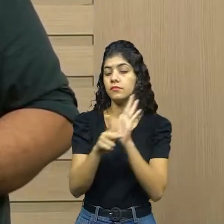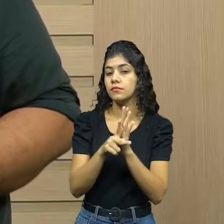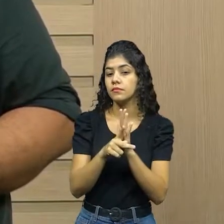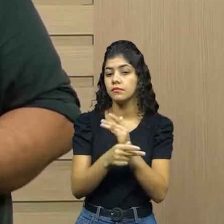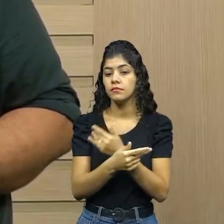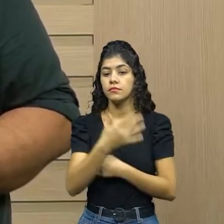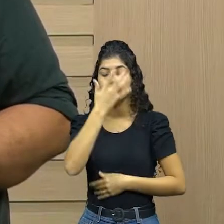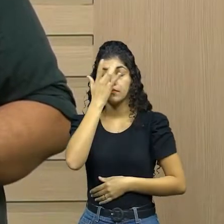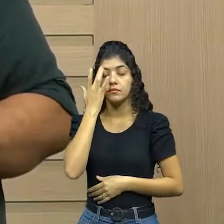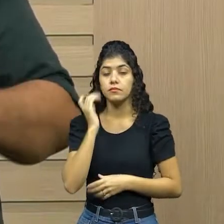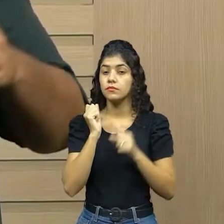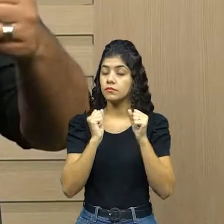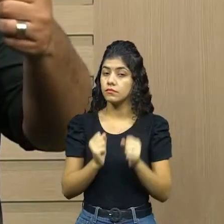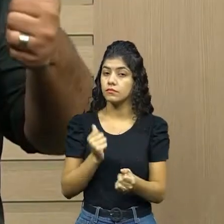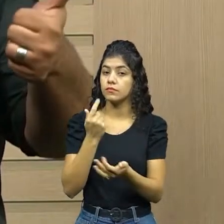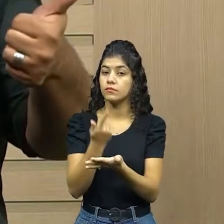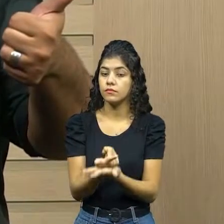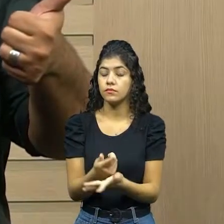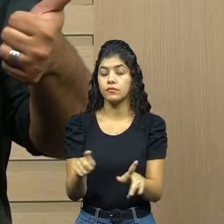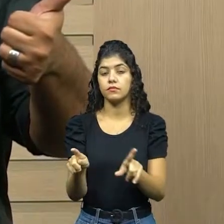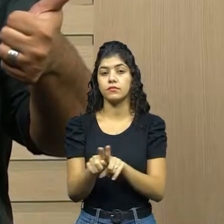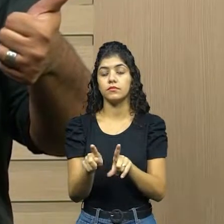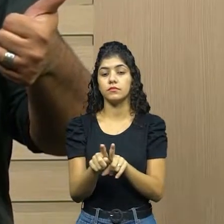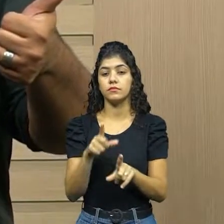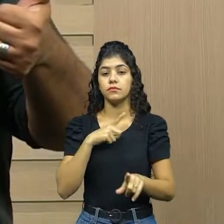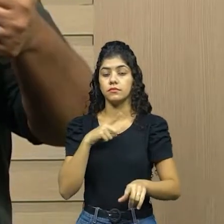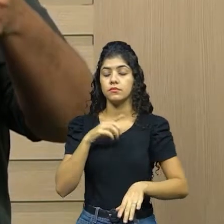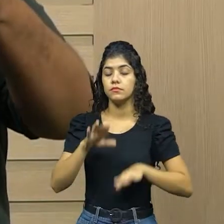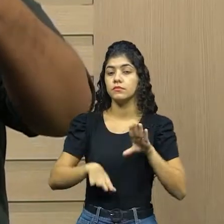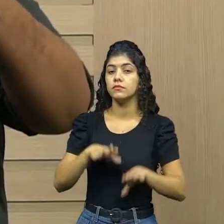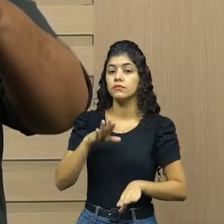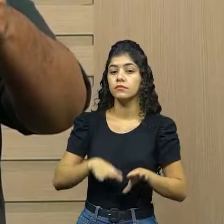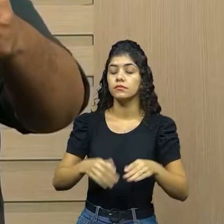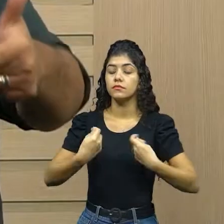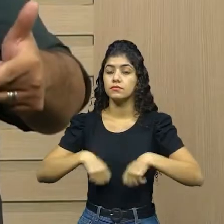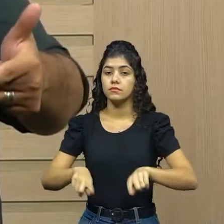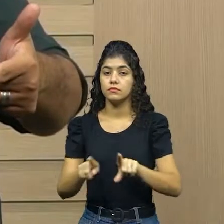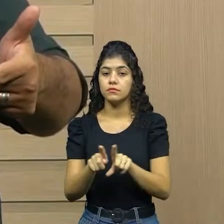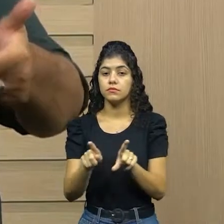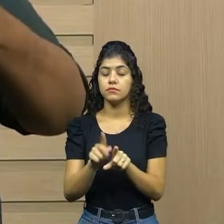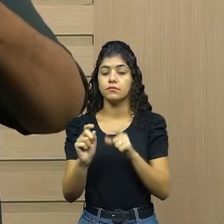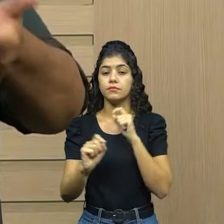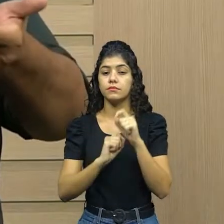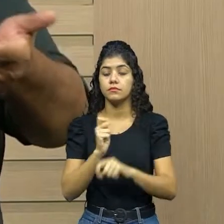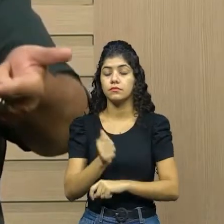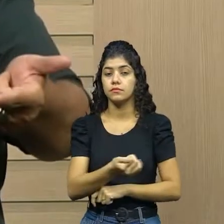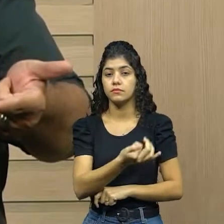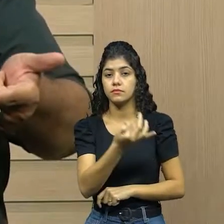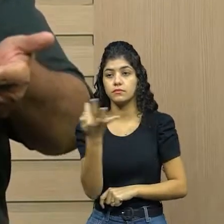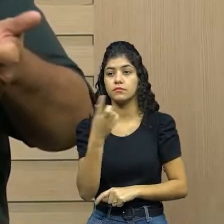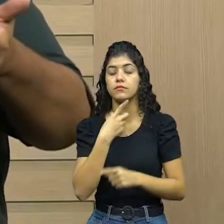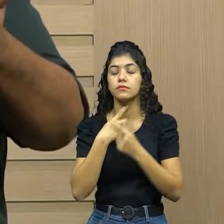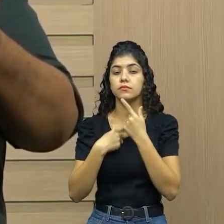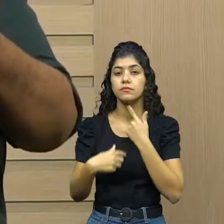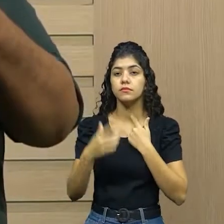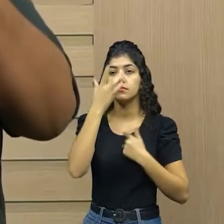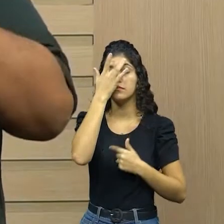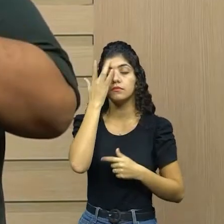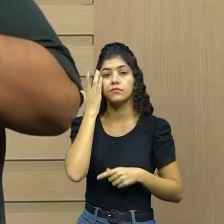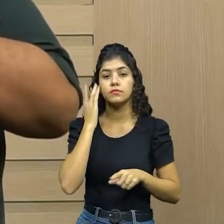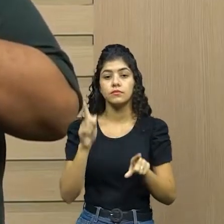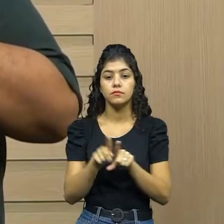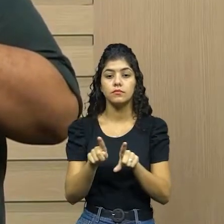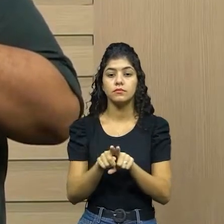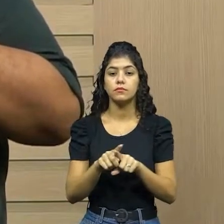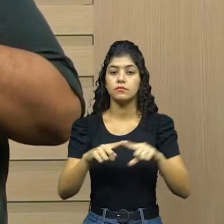a capacidade. Então, além de eu definir necessidade, eu tenho que saber quais são os desejos das pessoas, mas o fato de